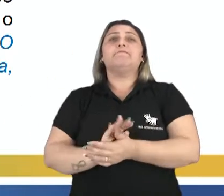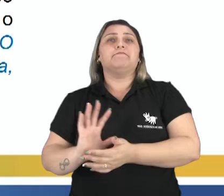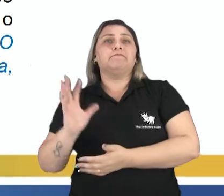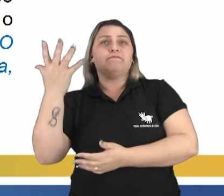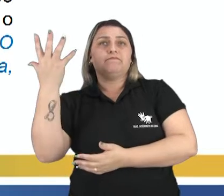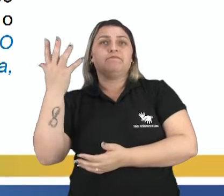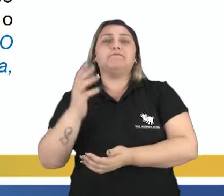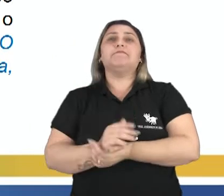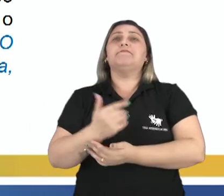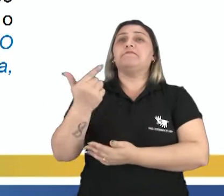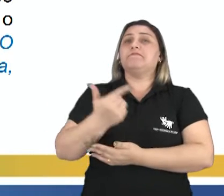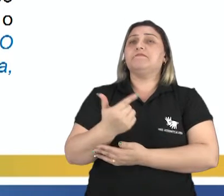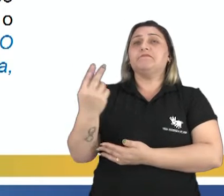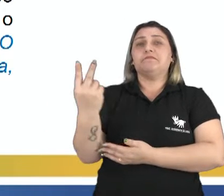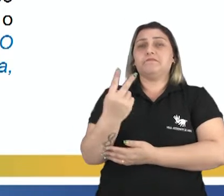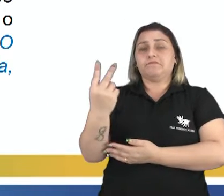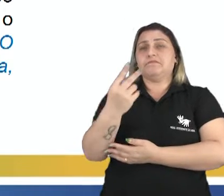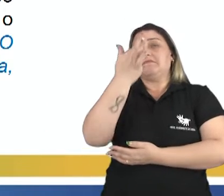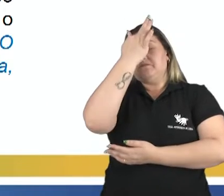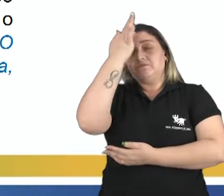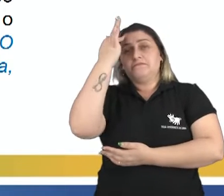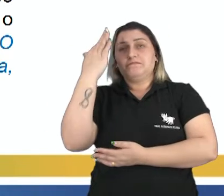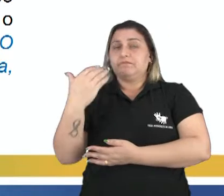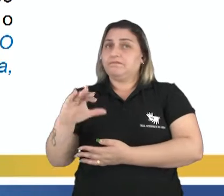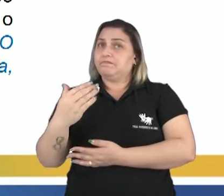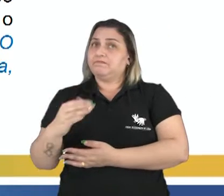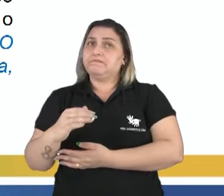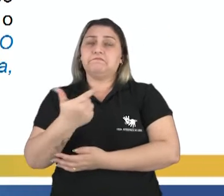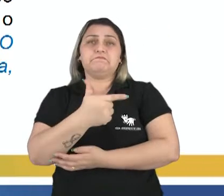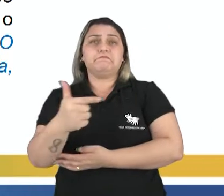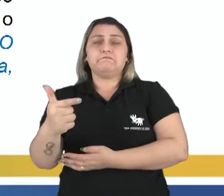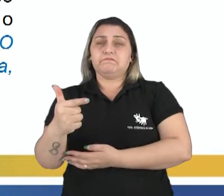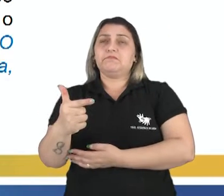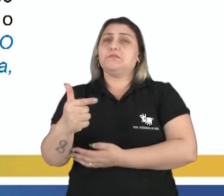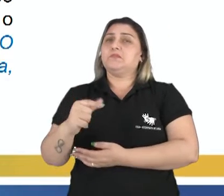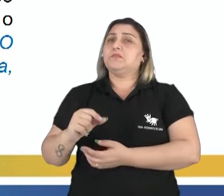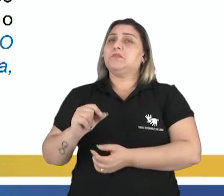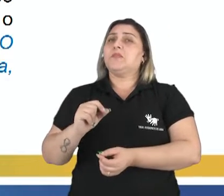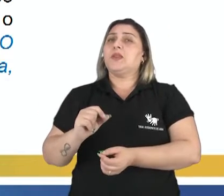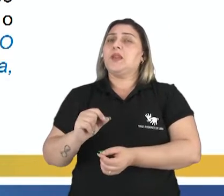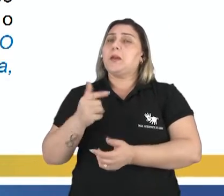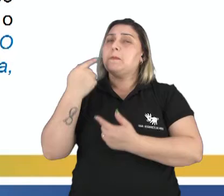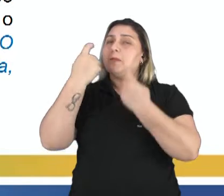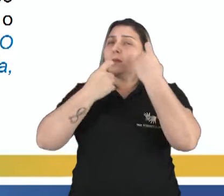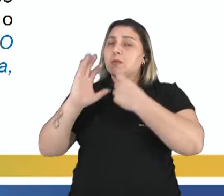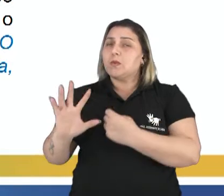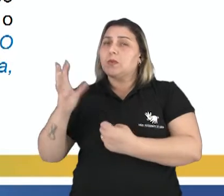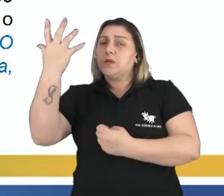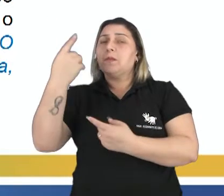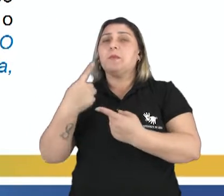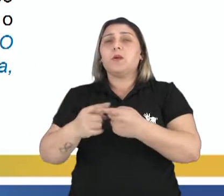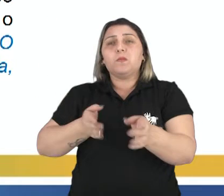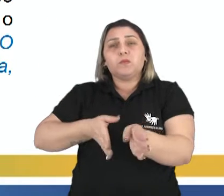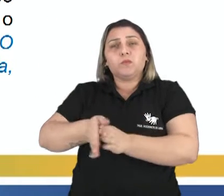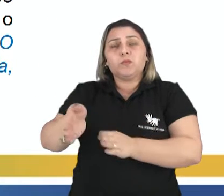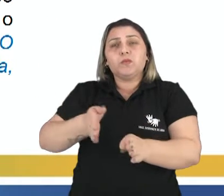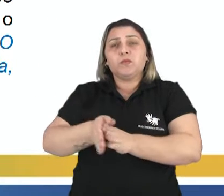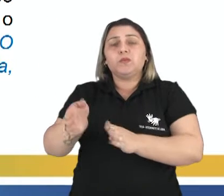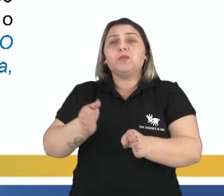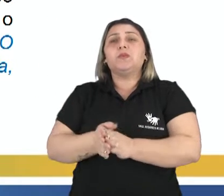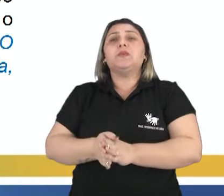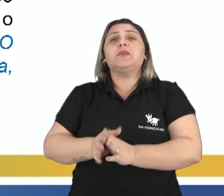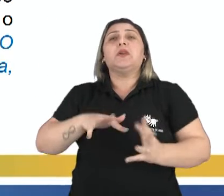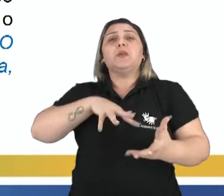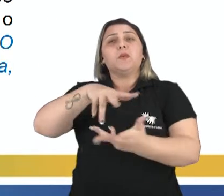acontecimento. Segundo Deleuze e Guattari, a ciência não se ocupa do acontecimento, uma vez que se orienta para o mundo